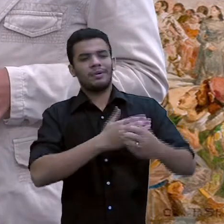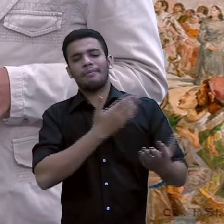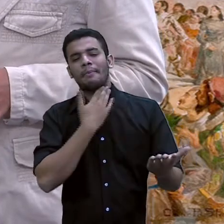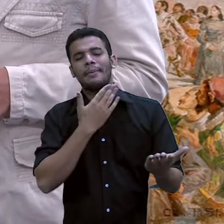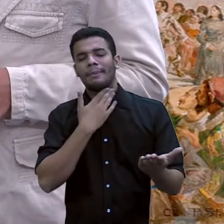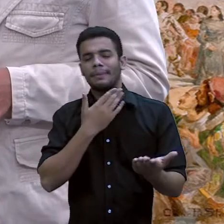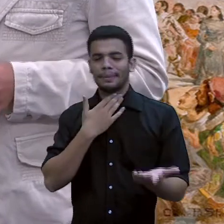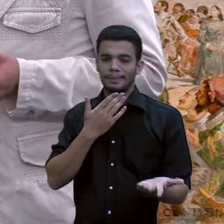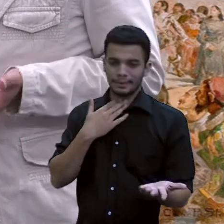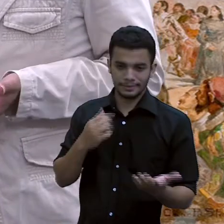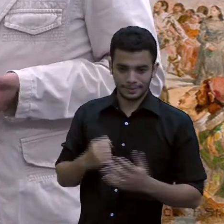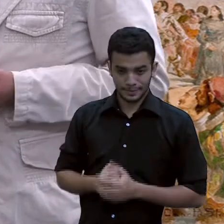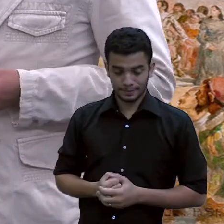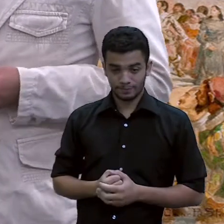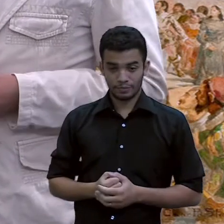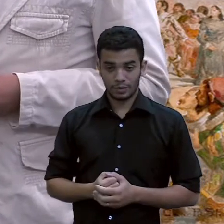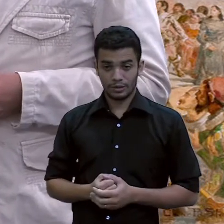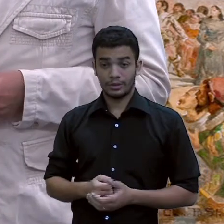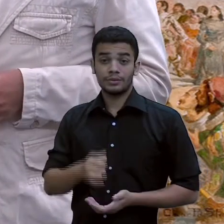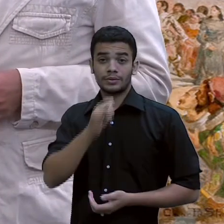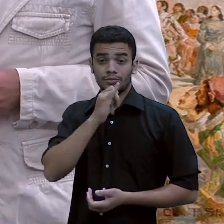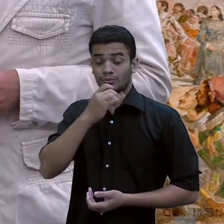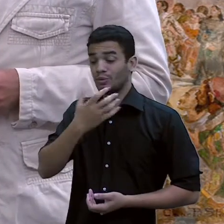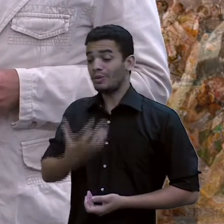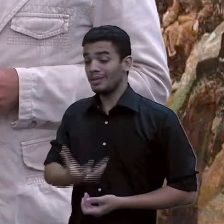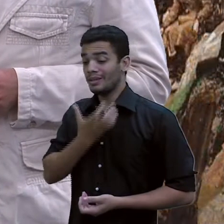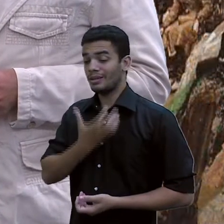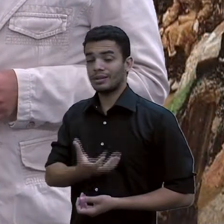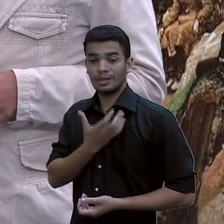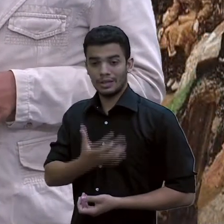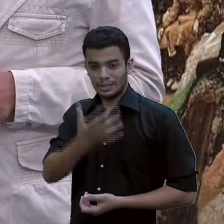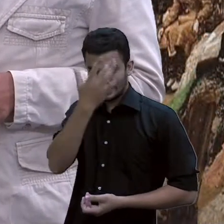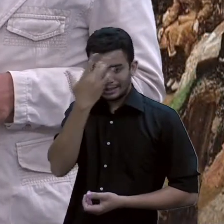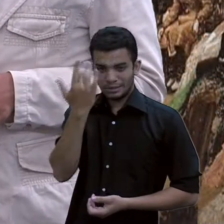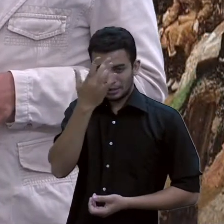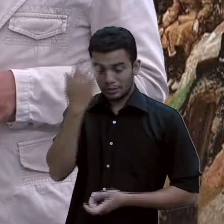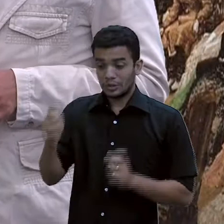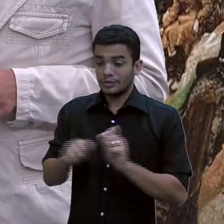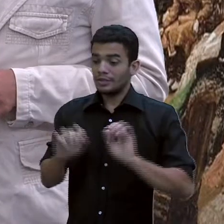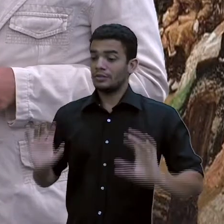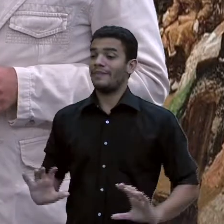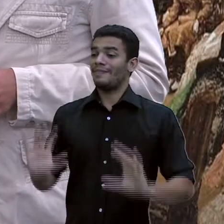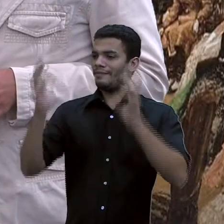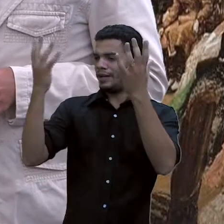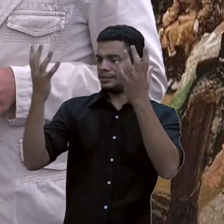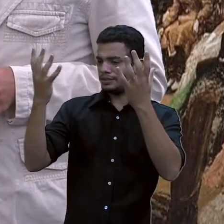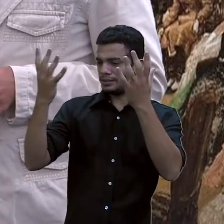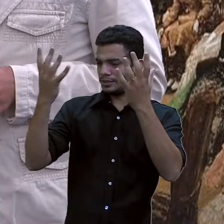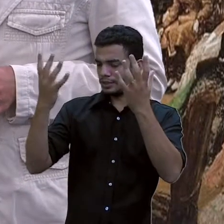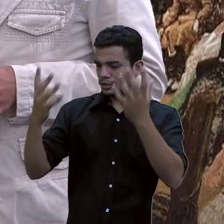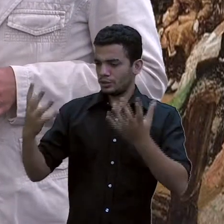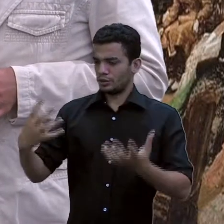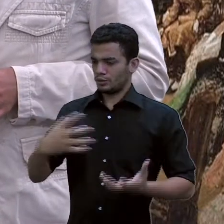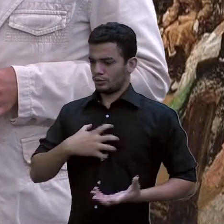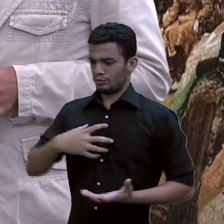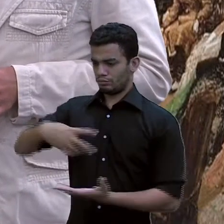os senhores de engenho mais ricos preparavam o baile da sua propriedade. Era uma chance